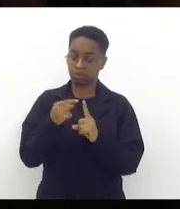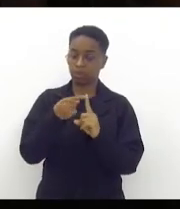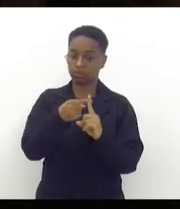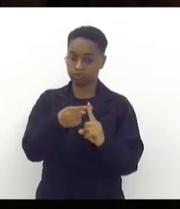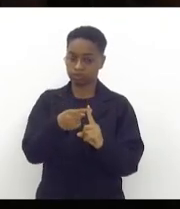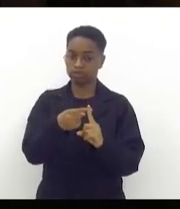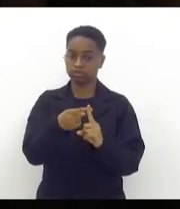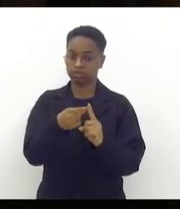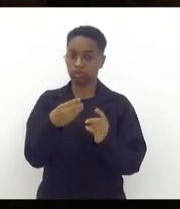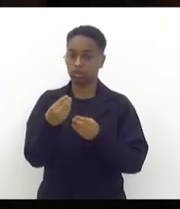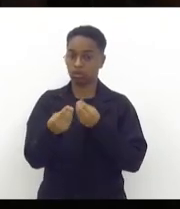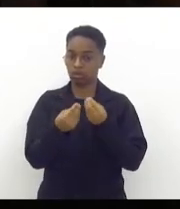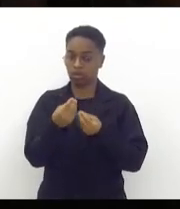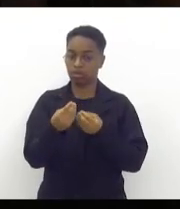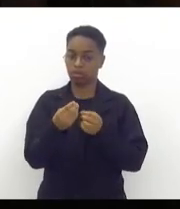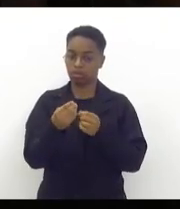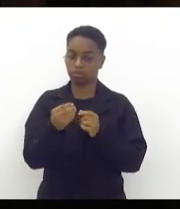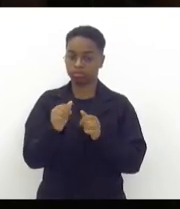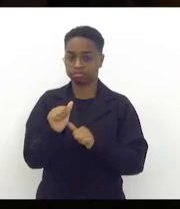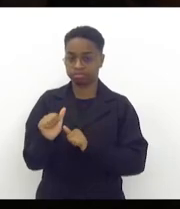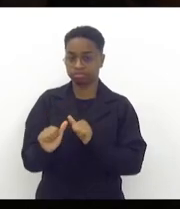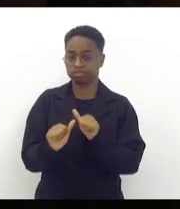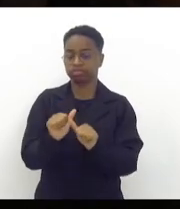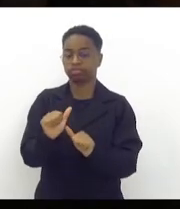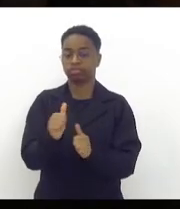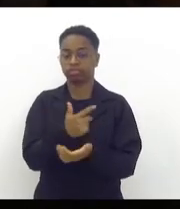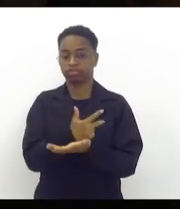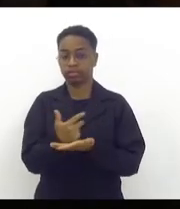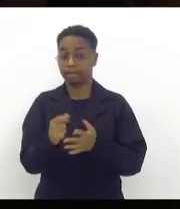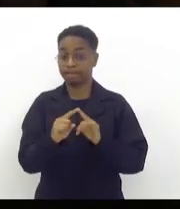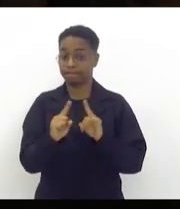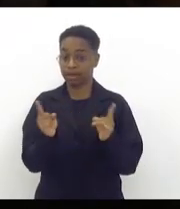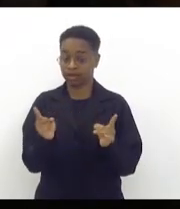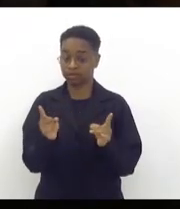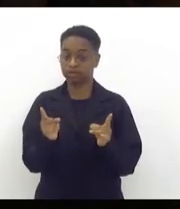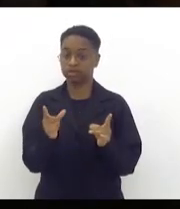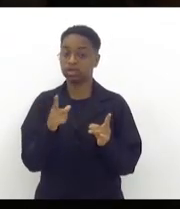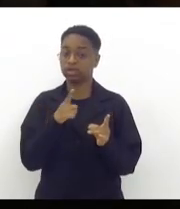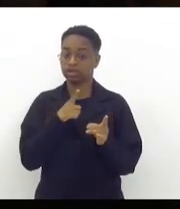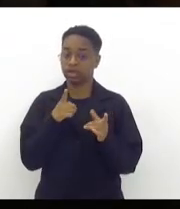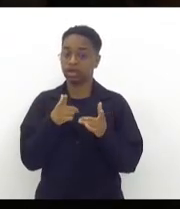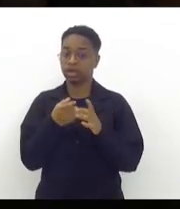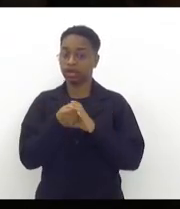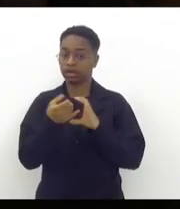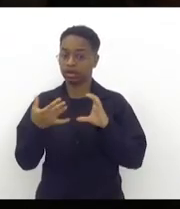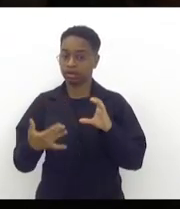positivo dessa reforma tributária. Mas tem aspectos também